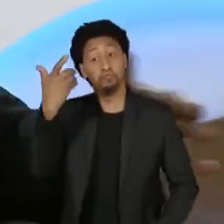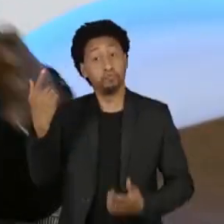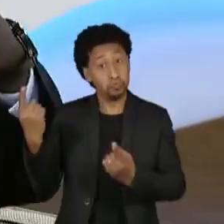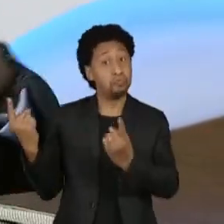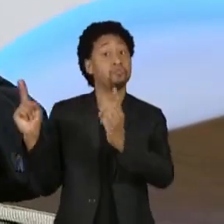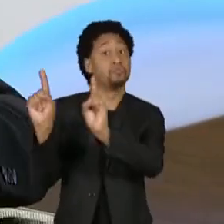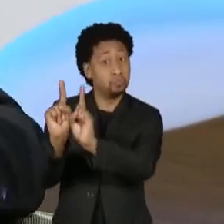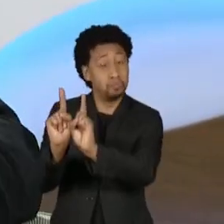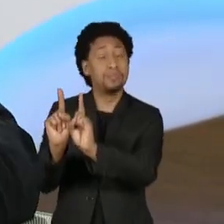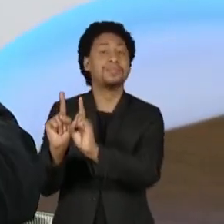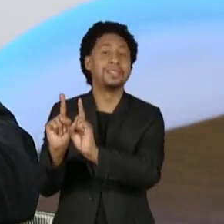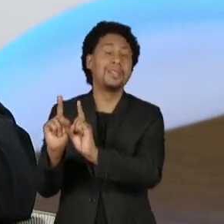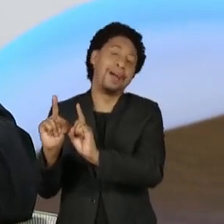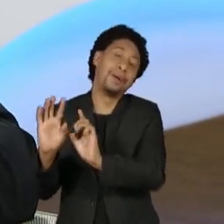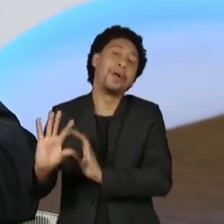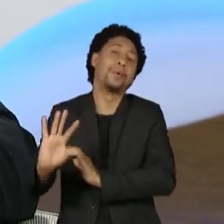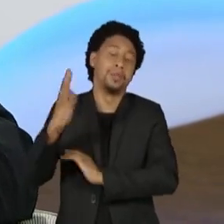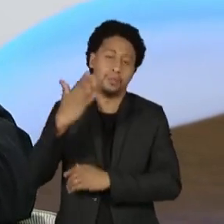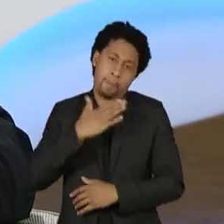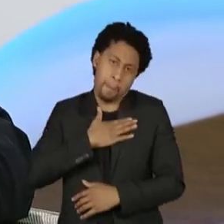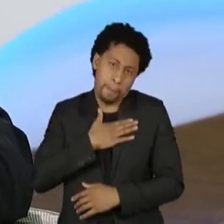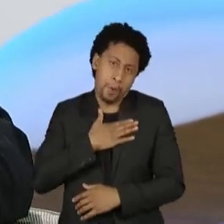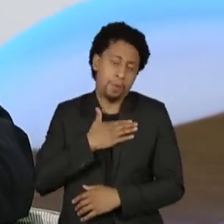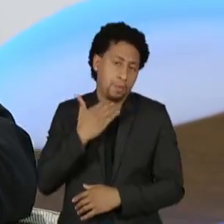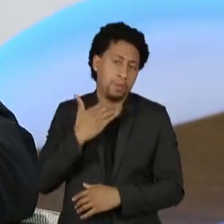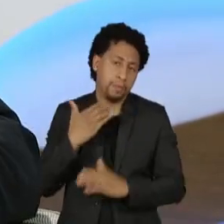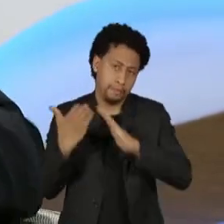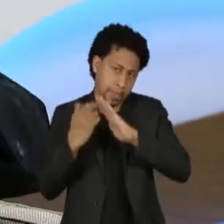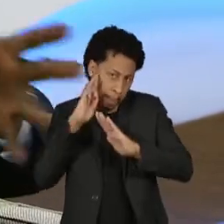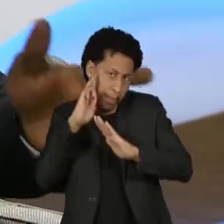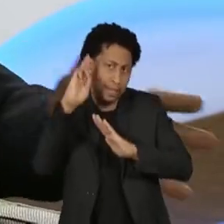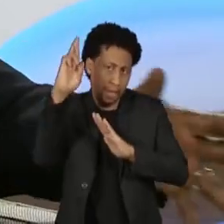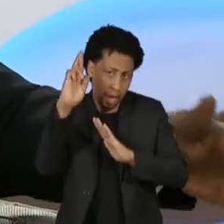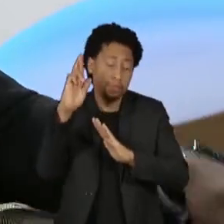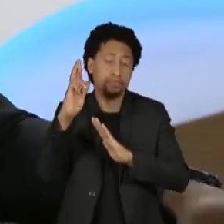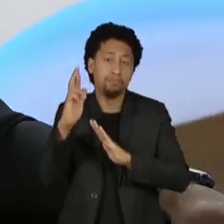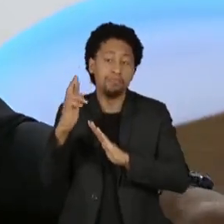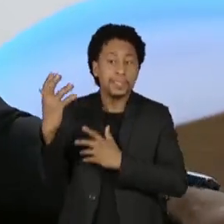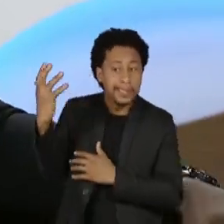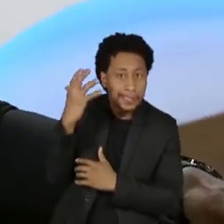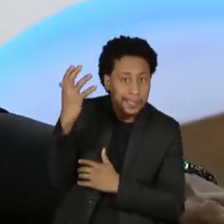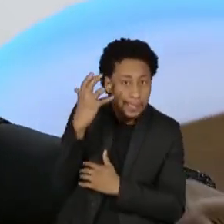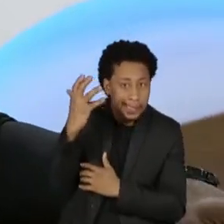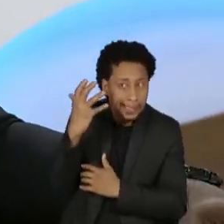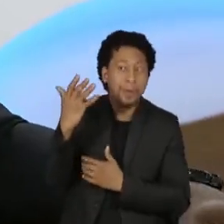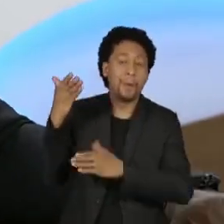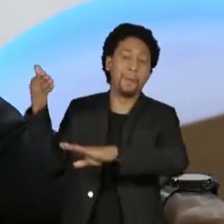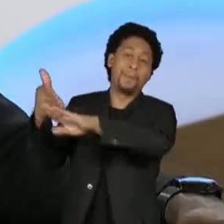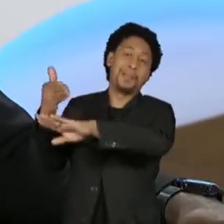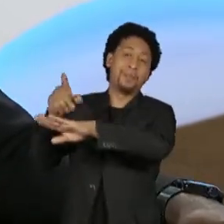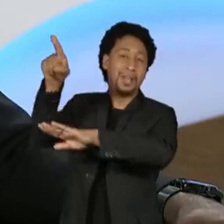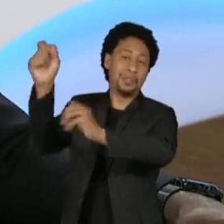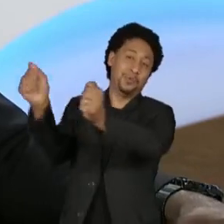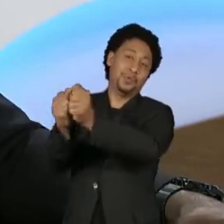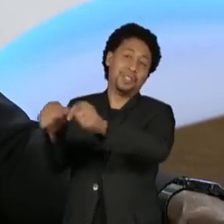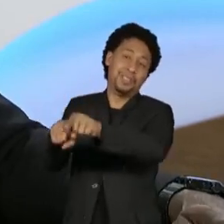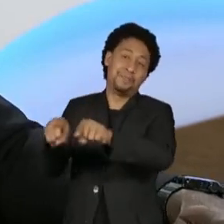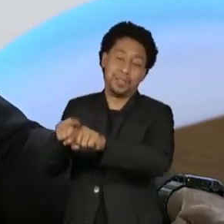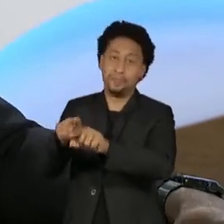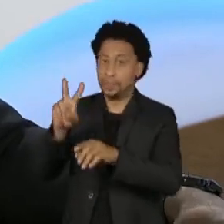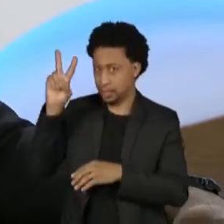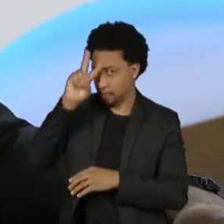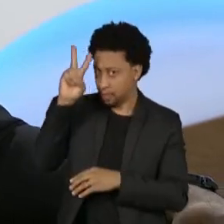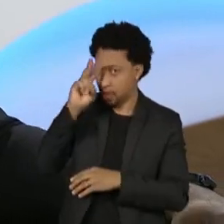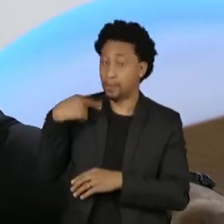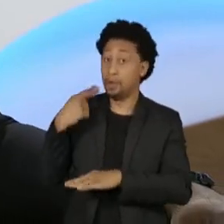meu Produtor na época os diretores da gravadora Presidente a lançar o meu também eu me lembro quando eu cheguei pelo menos